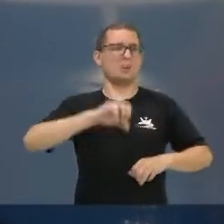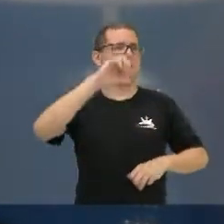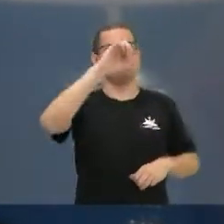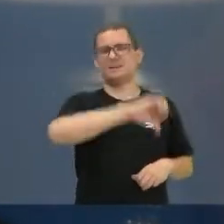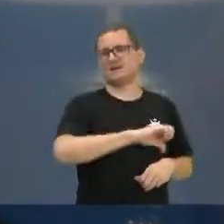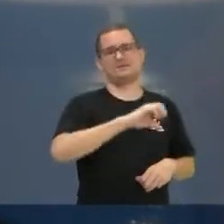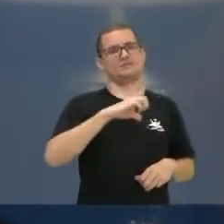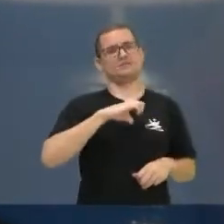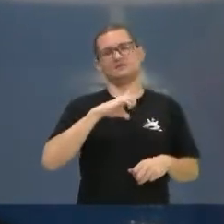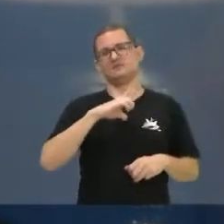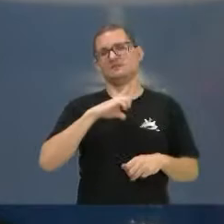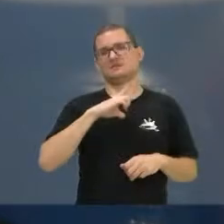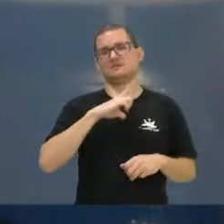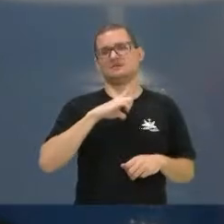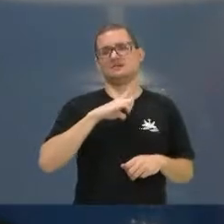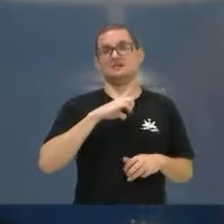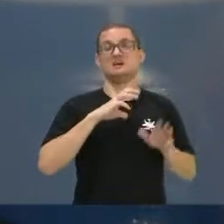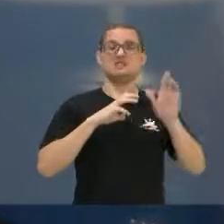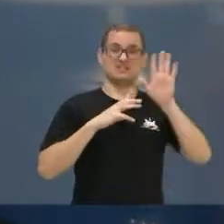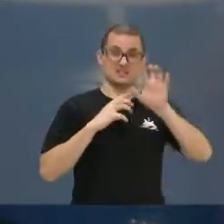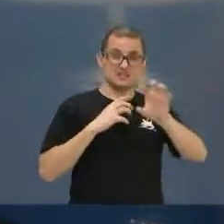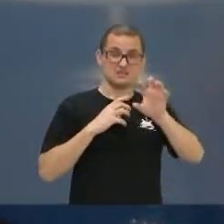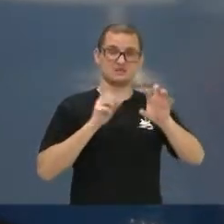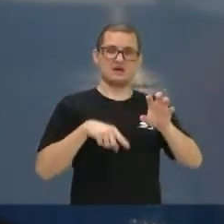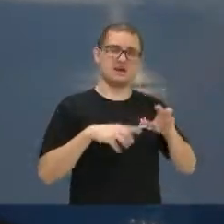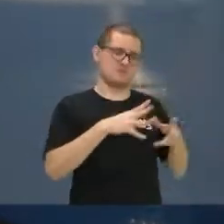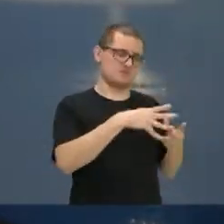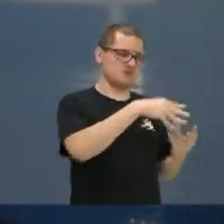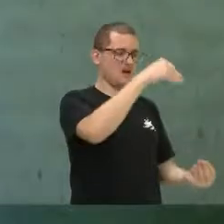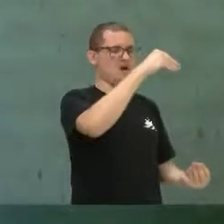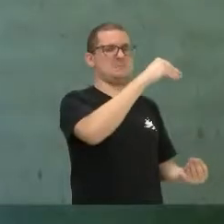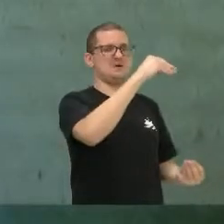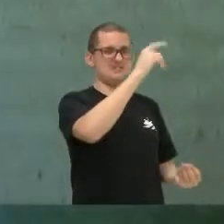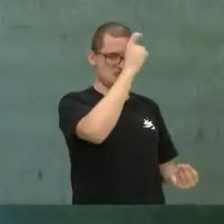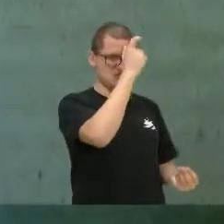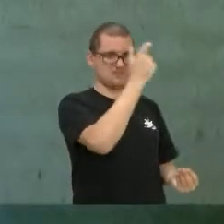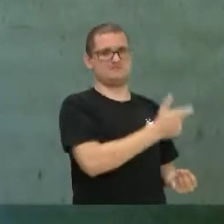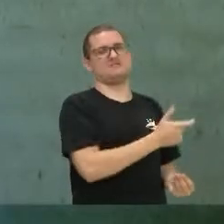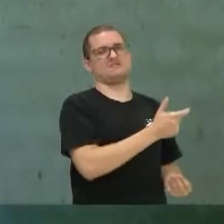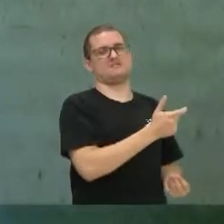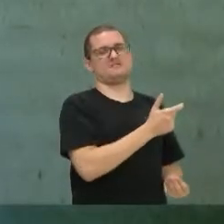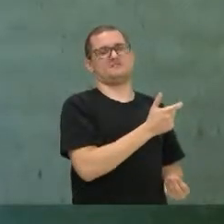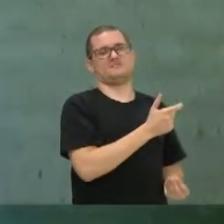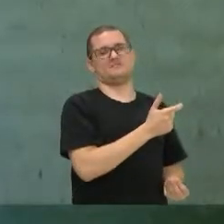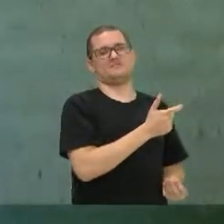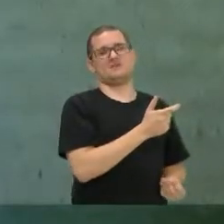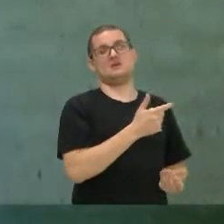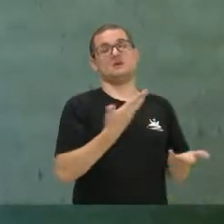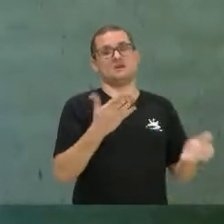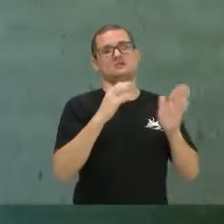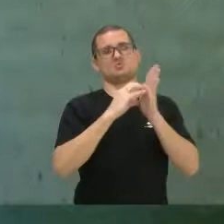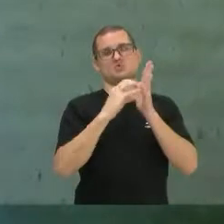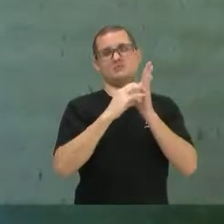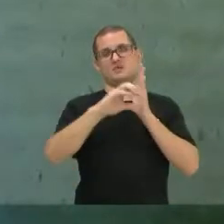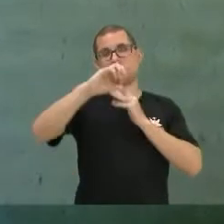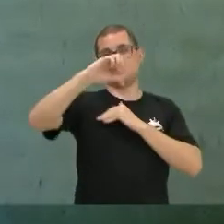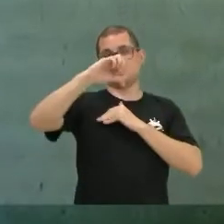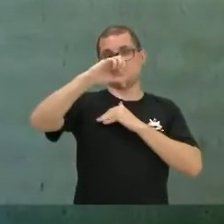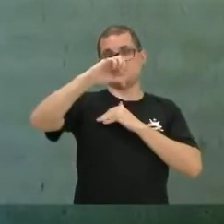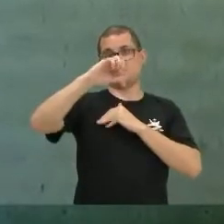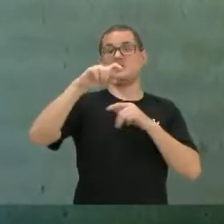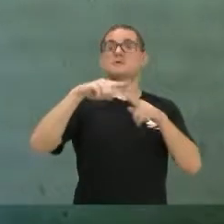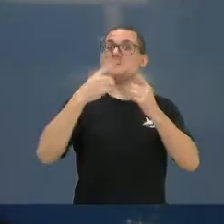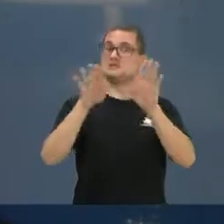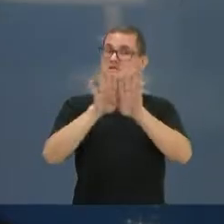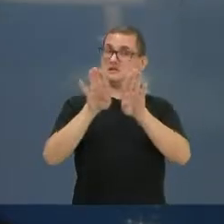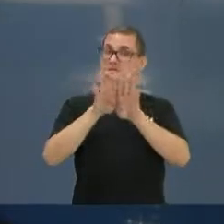causado por potências diabólicas e o capítulo isso meu capítulo 9 mas também